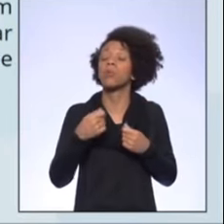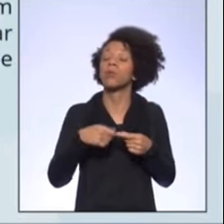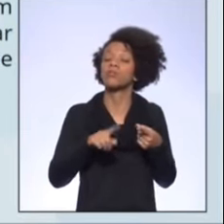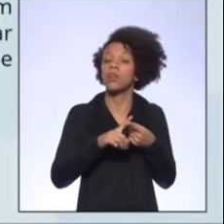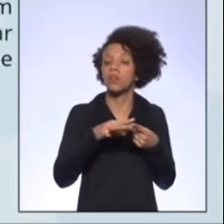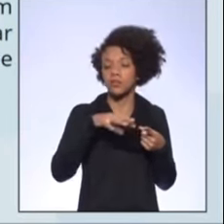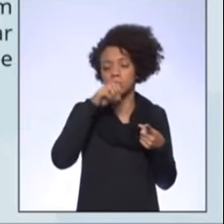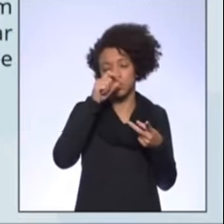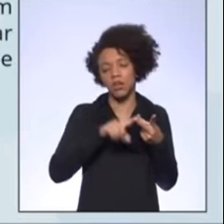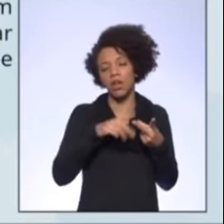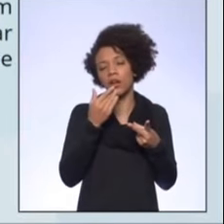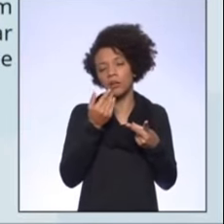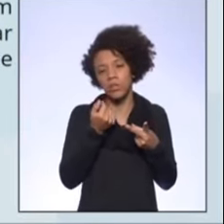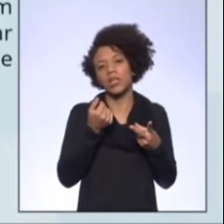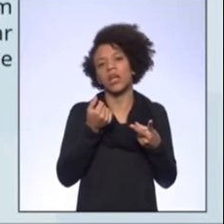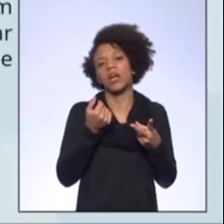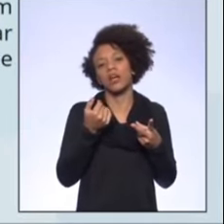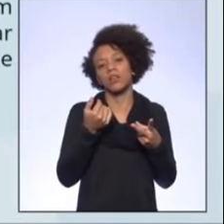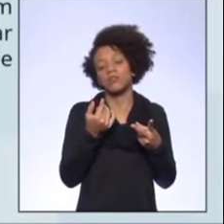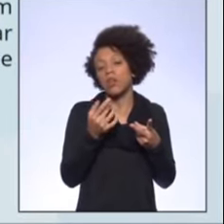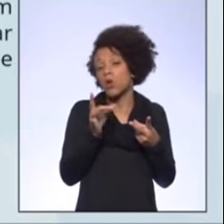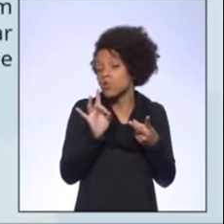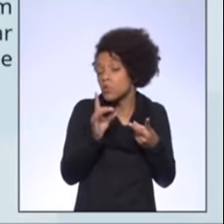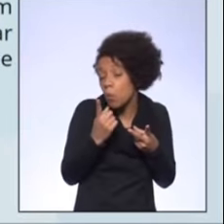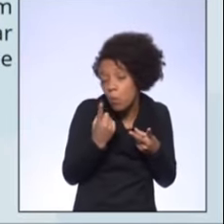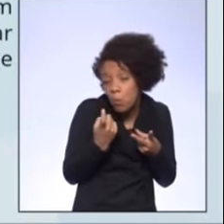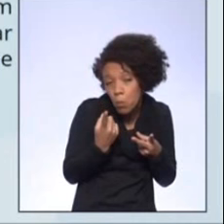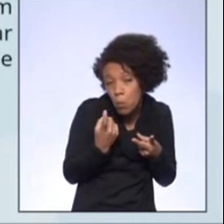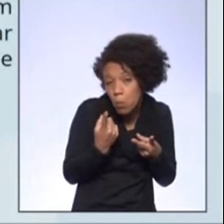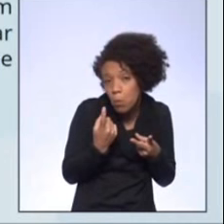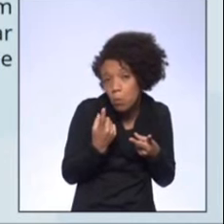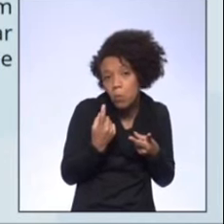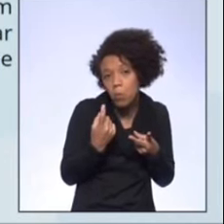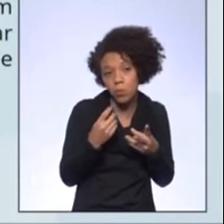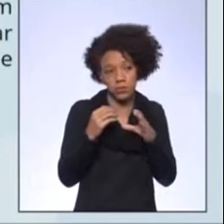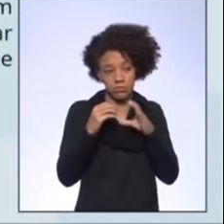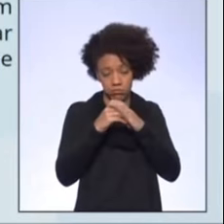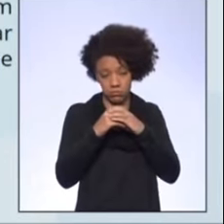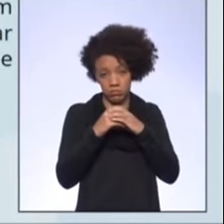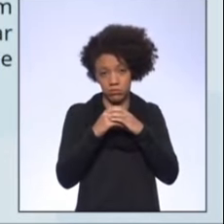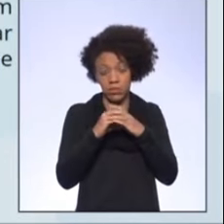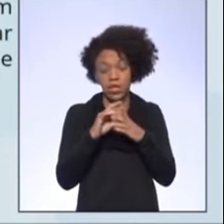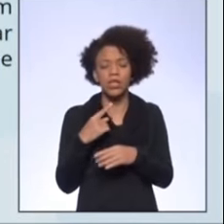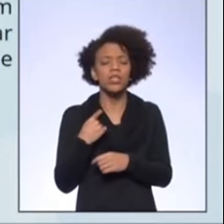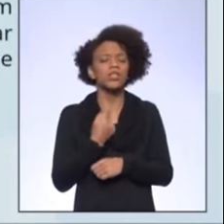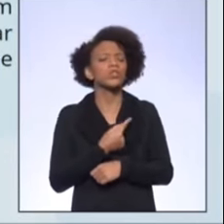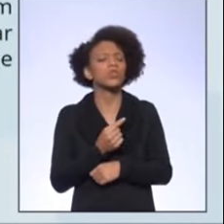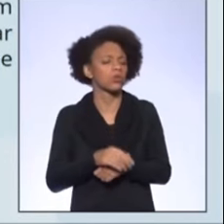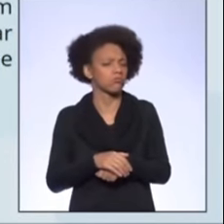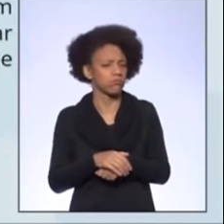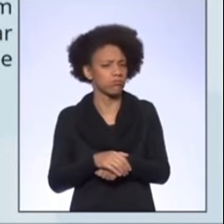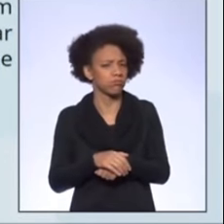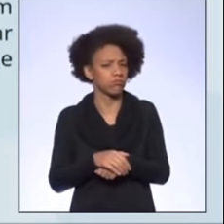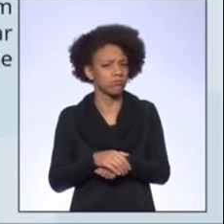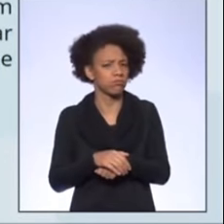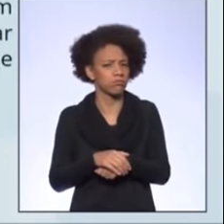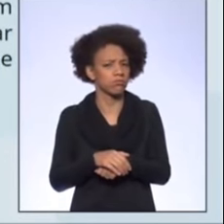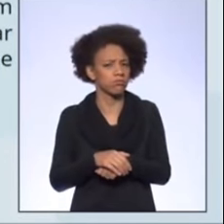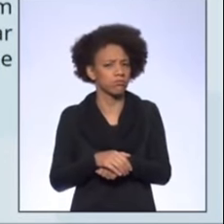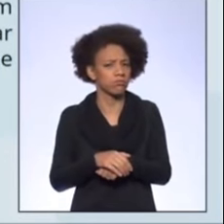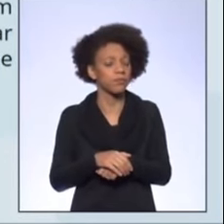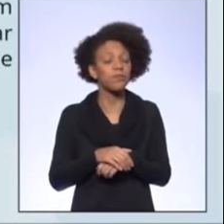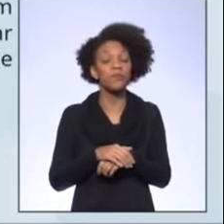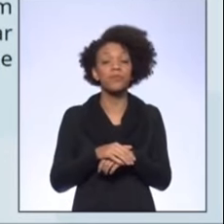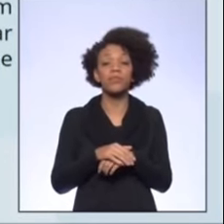que se alimentar, sendo uma única célula. E nós, né?